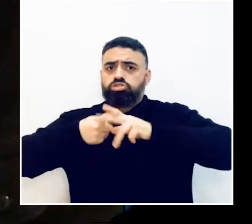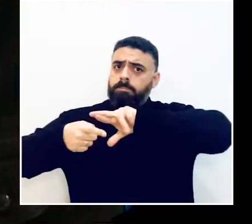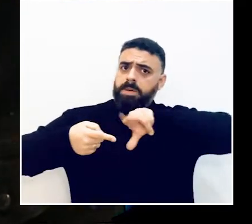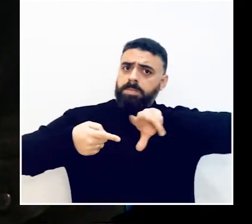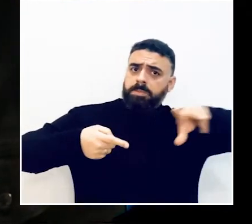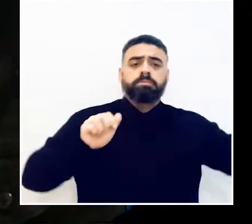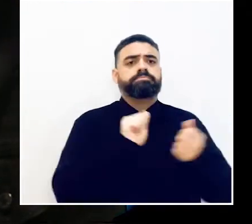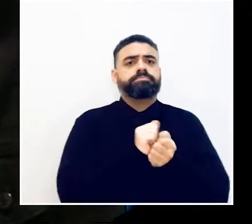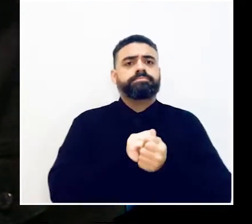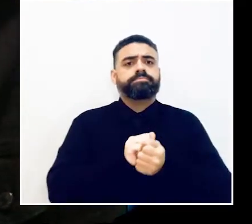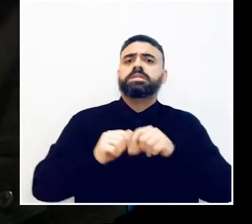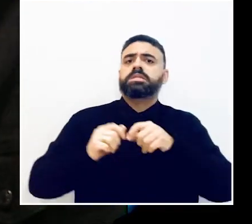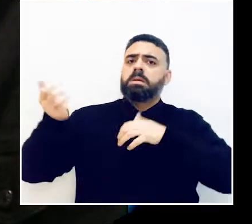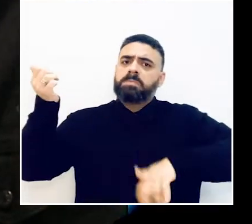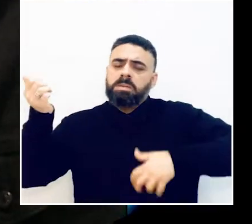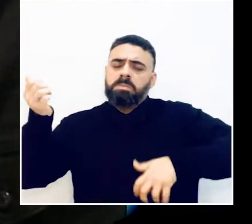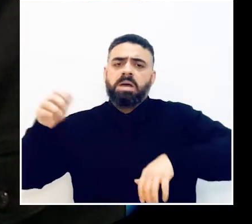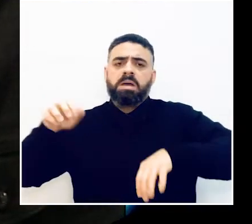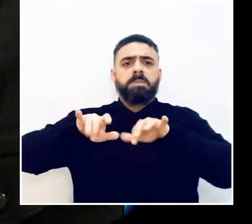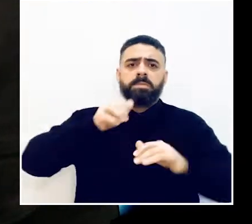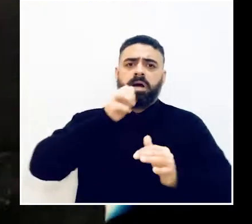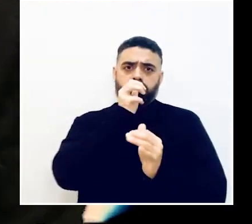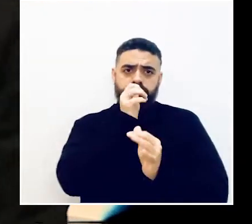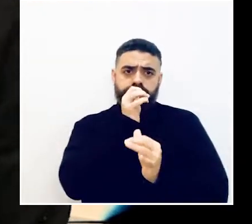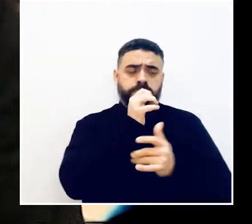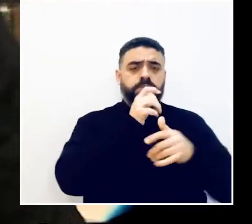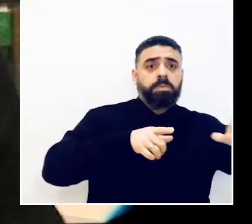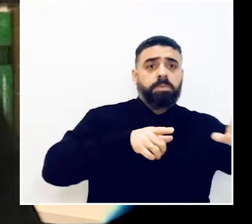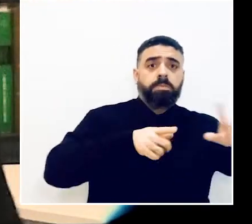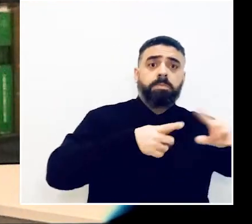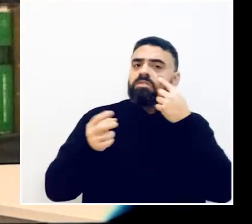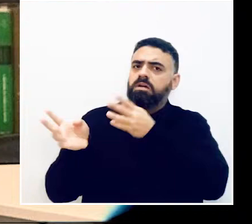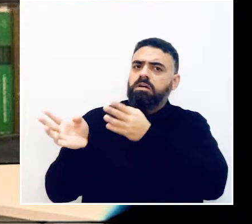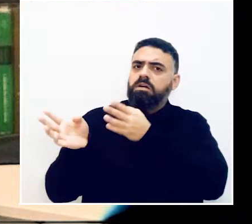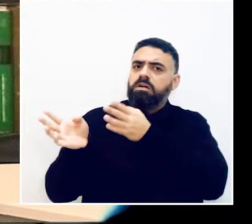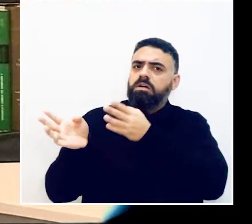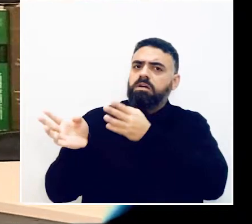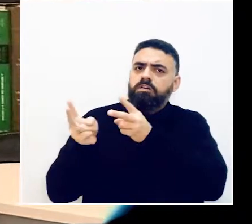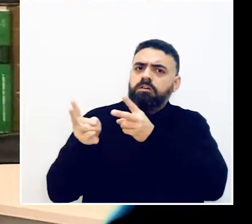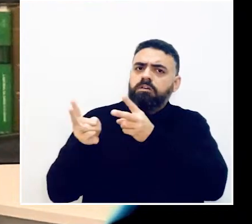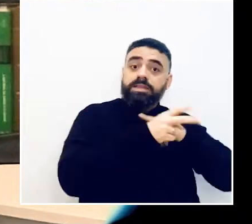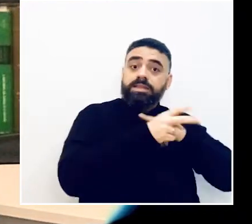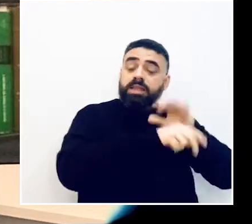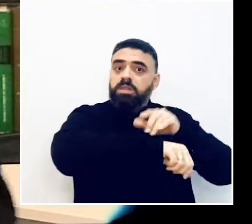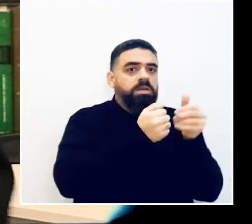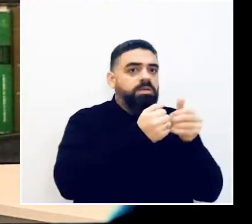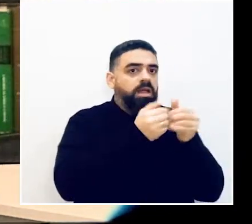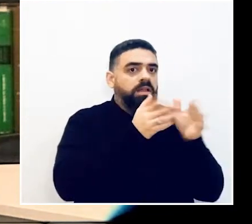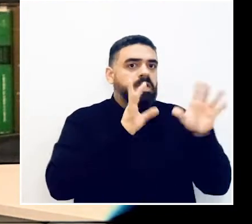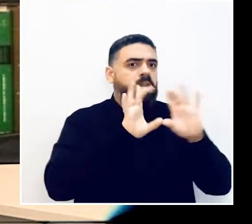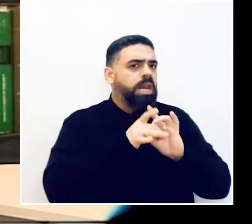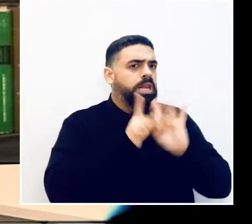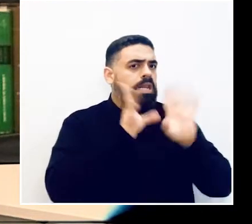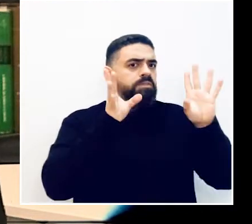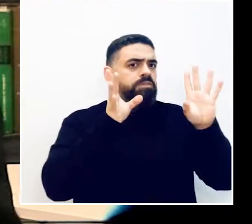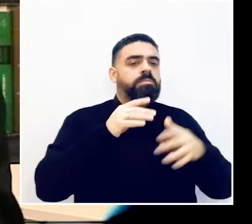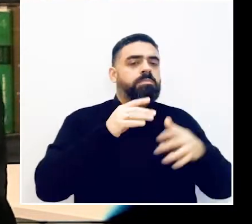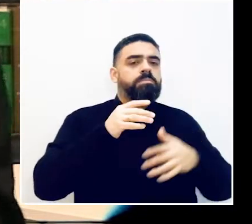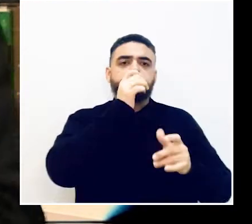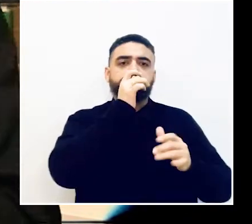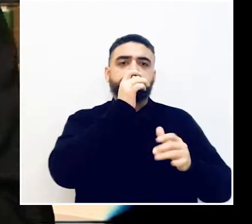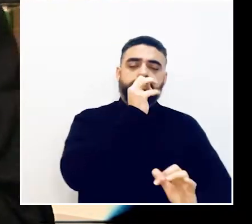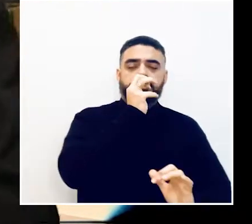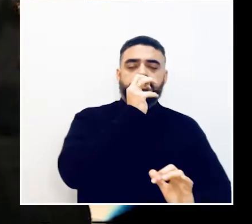muito importante que é a improvisação. Dentro de qualquer música do jazz que você for ouvir, você vai perceber que em algum momento da música você